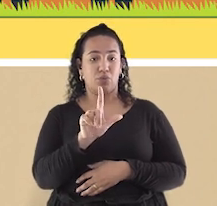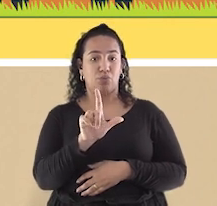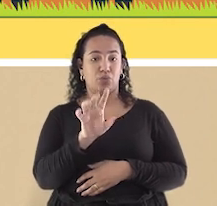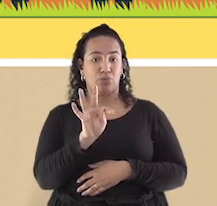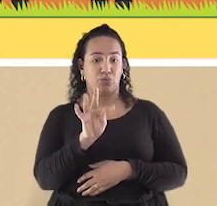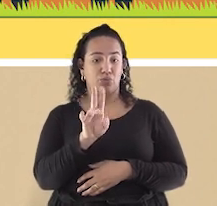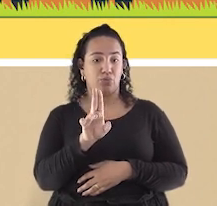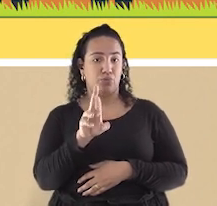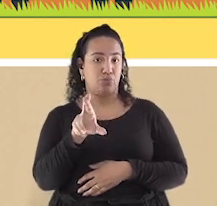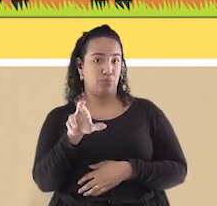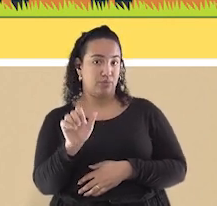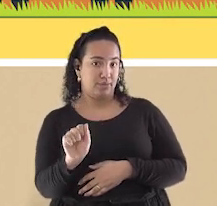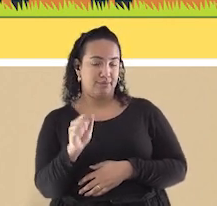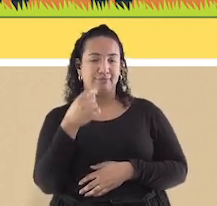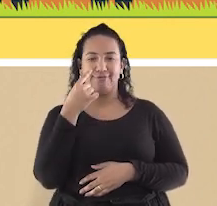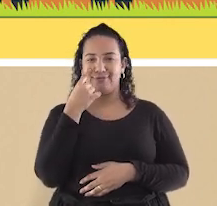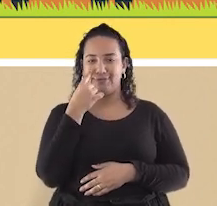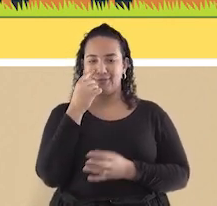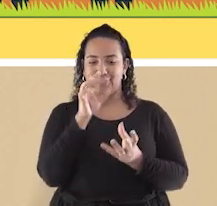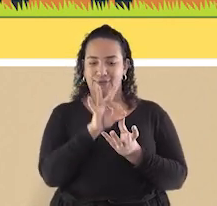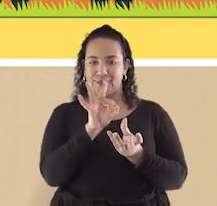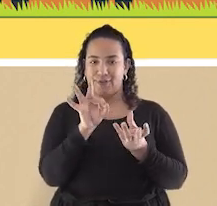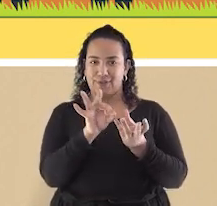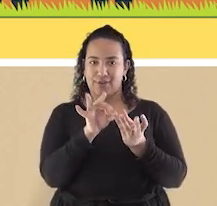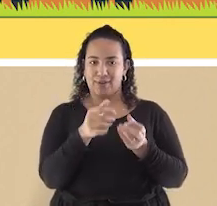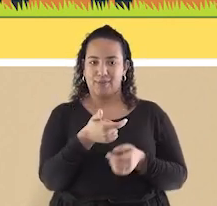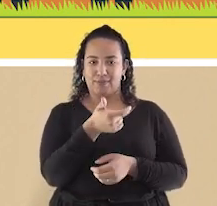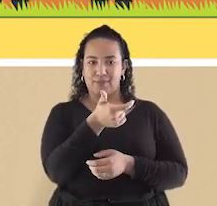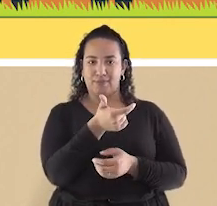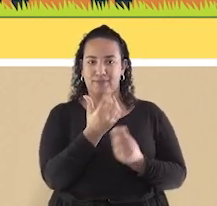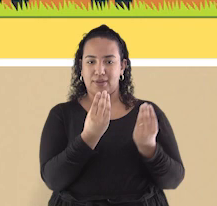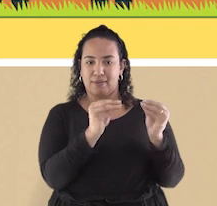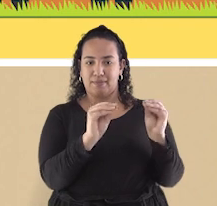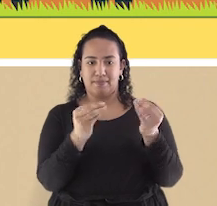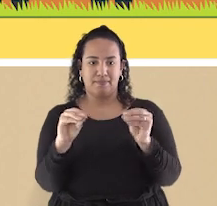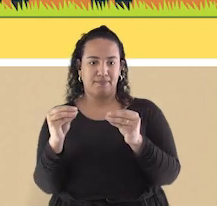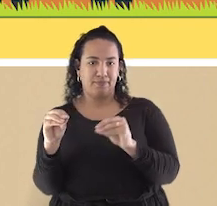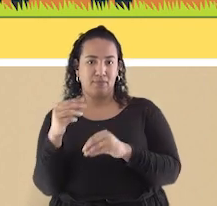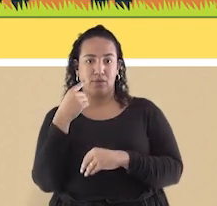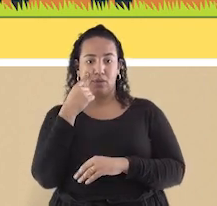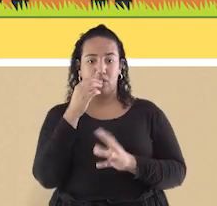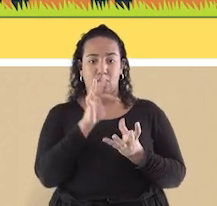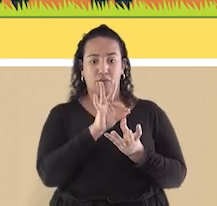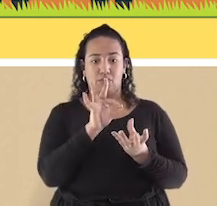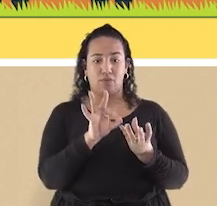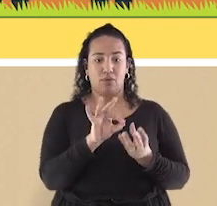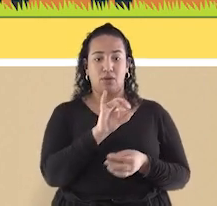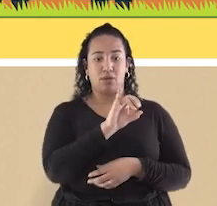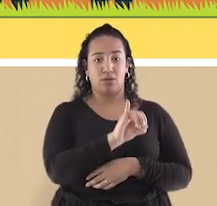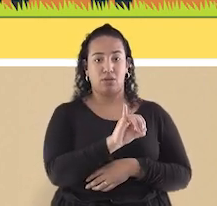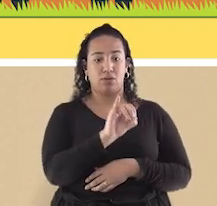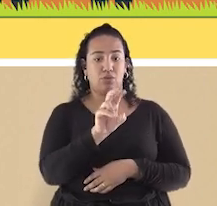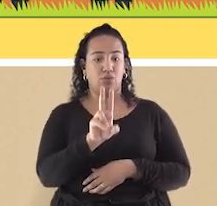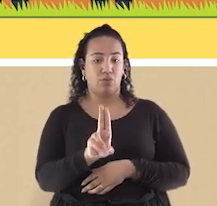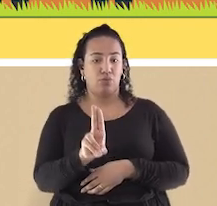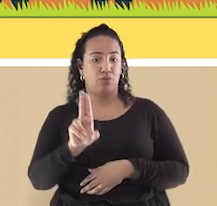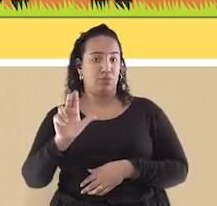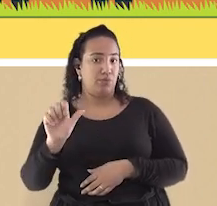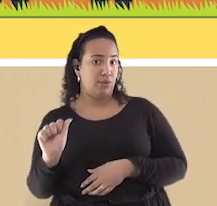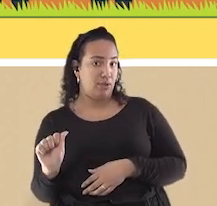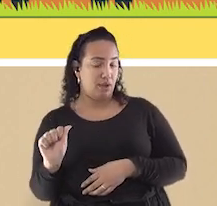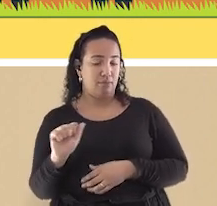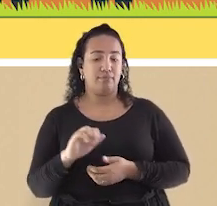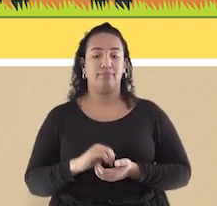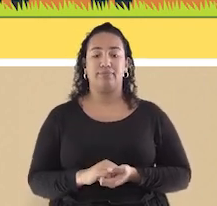agricultura. Muito bem! Você observou que usamos vogais para completar essa palavra? Nós colocamos a vogal I, a